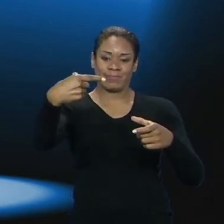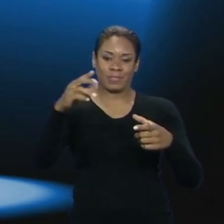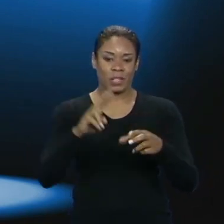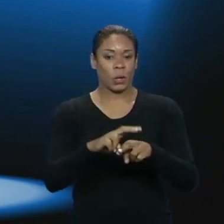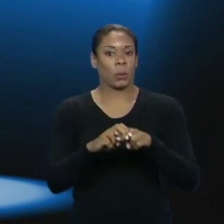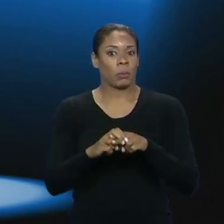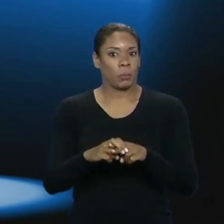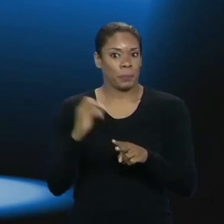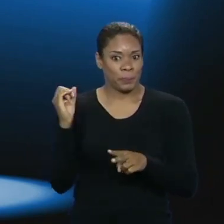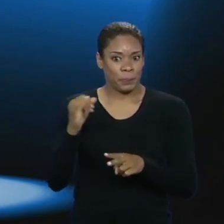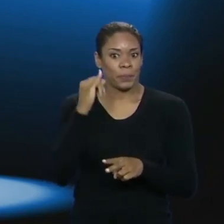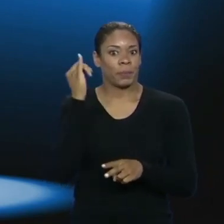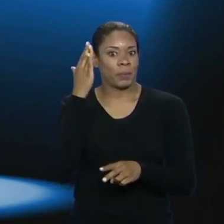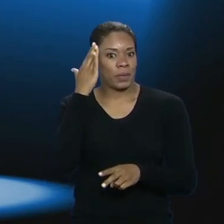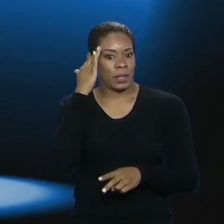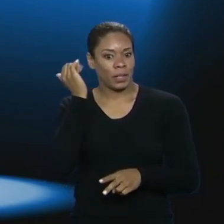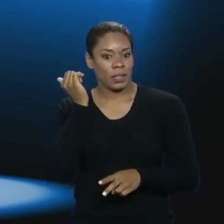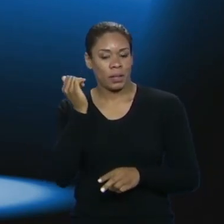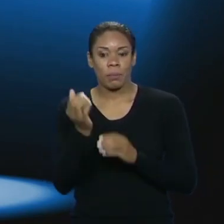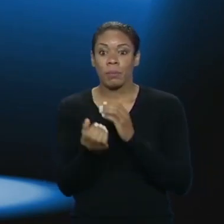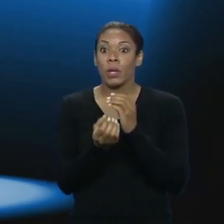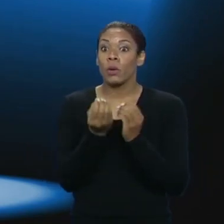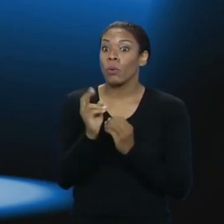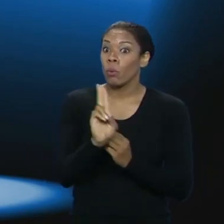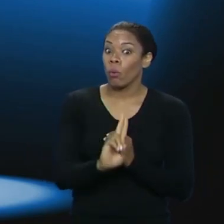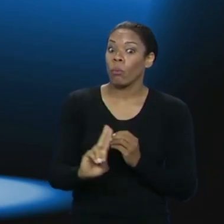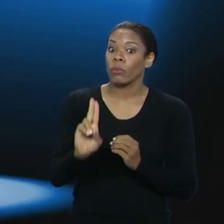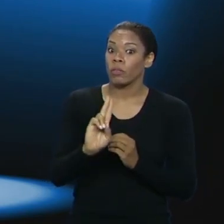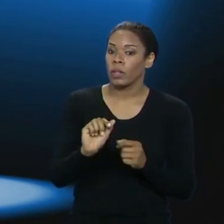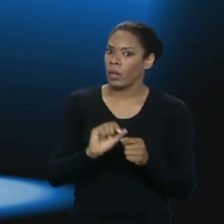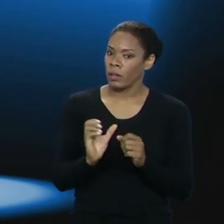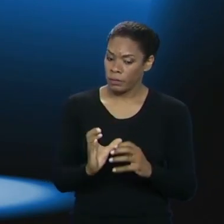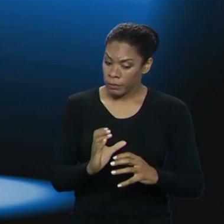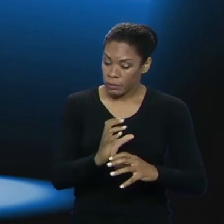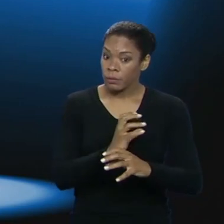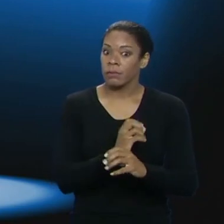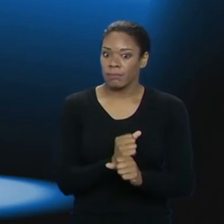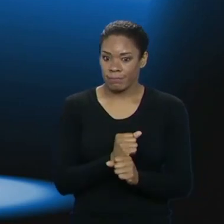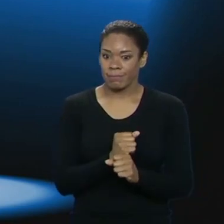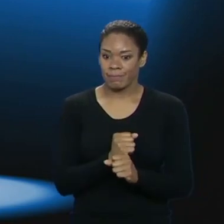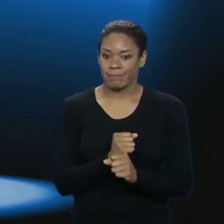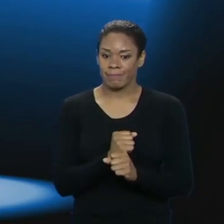as curvas de distribuição luminosa e os cálculos de iluminância.